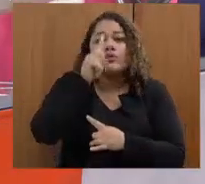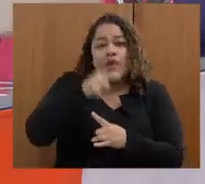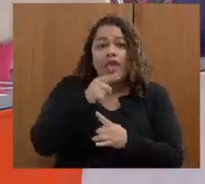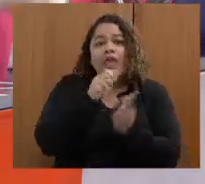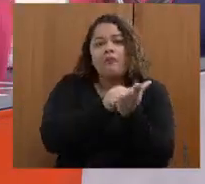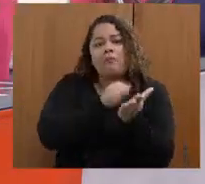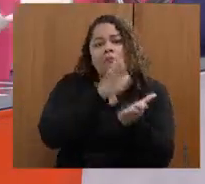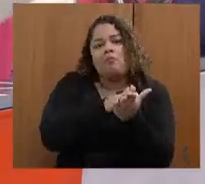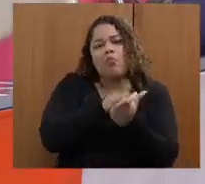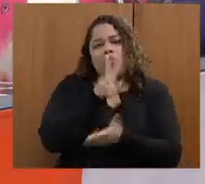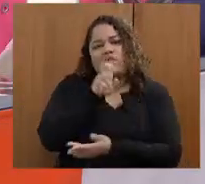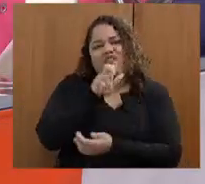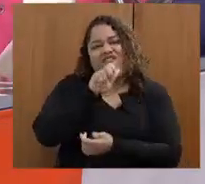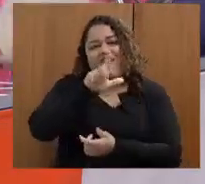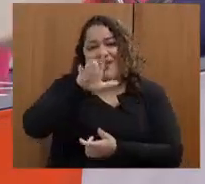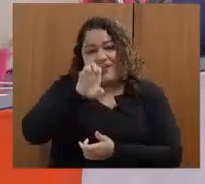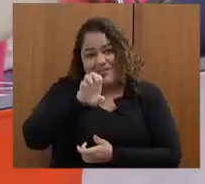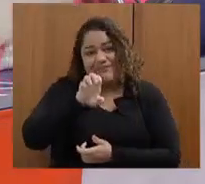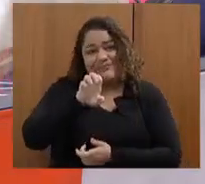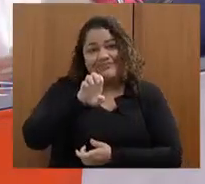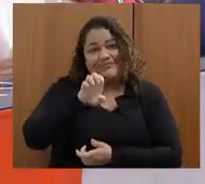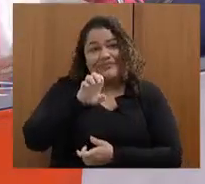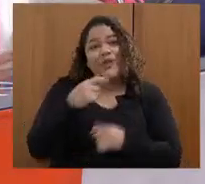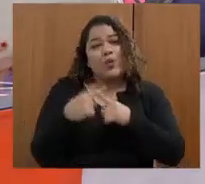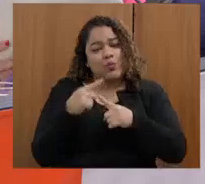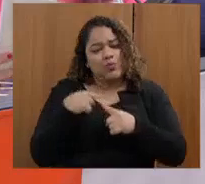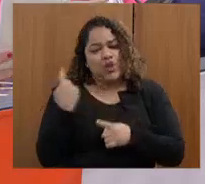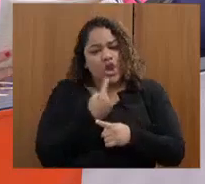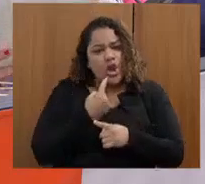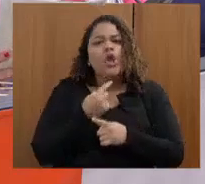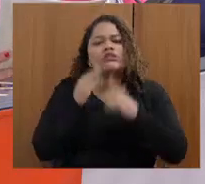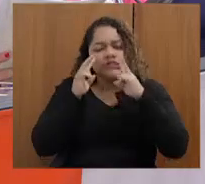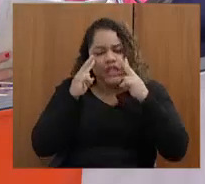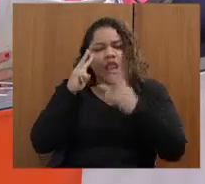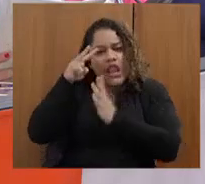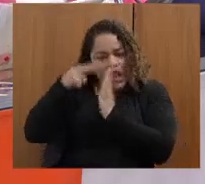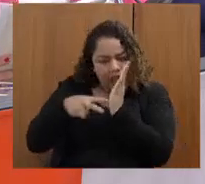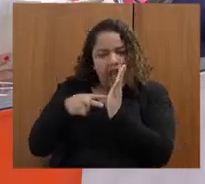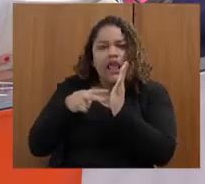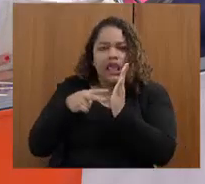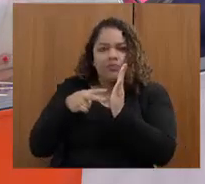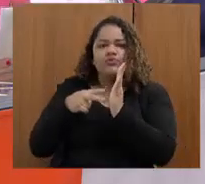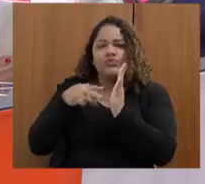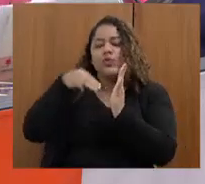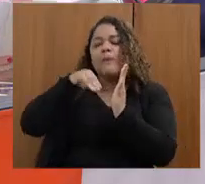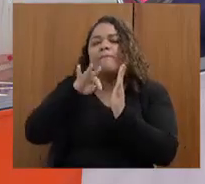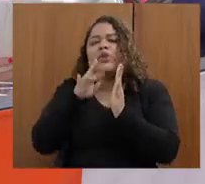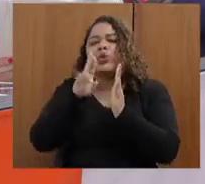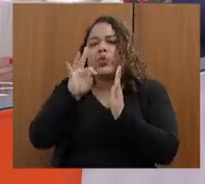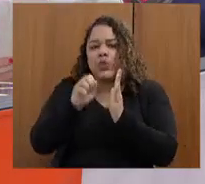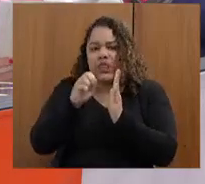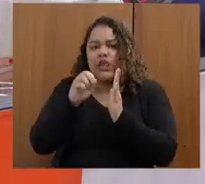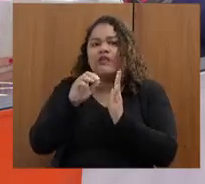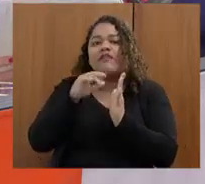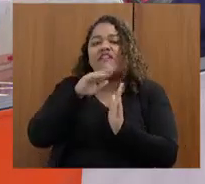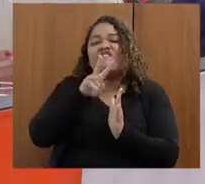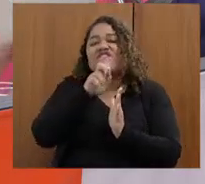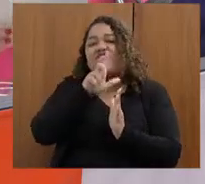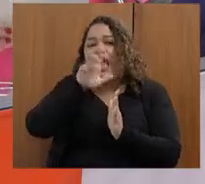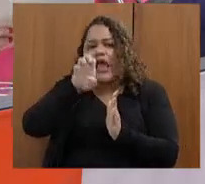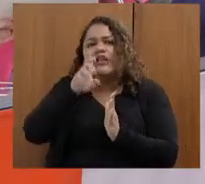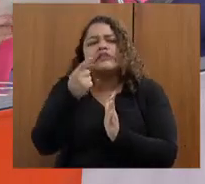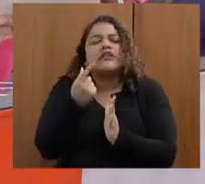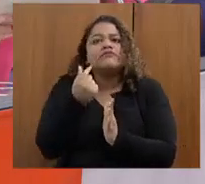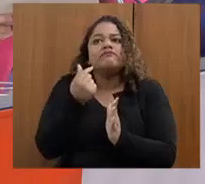porque nós lemos com muita atenção a minuta do acordo da Vale e lá tem valores muito expressivos para obras em escolas